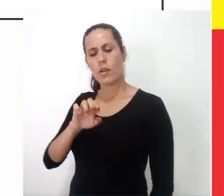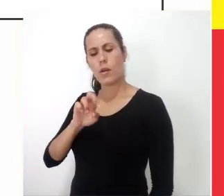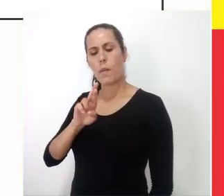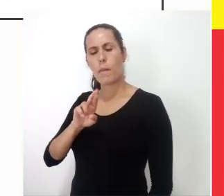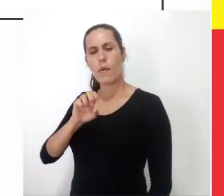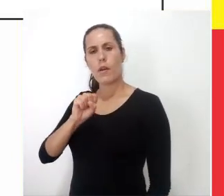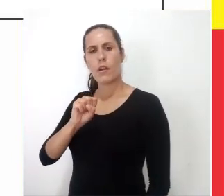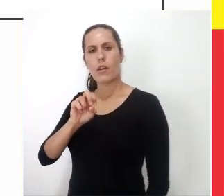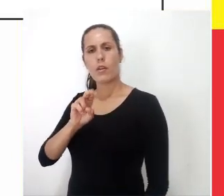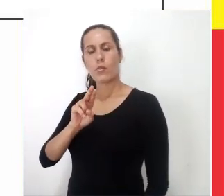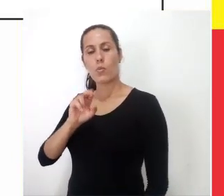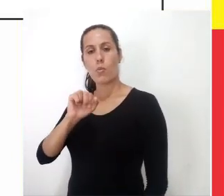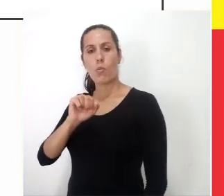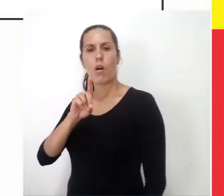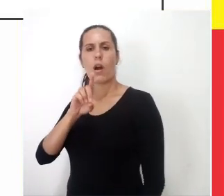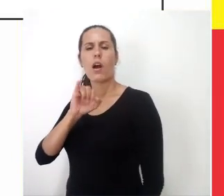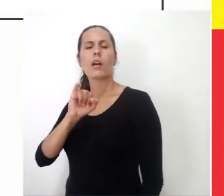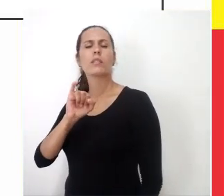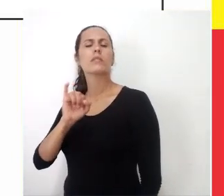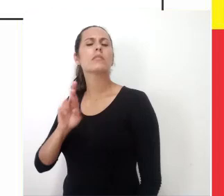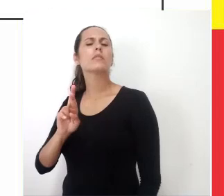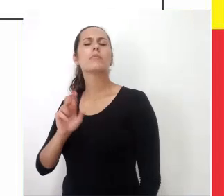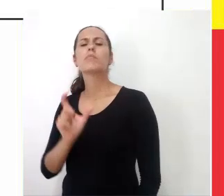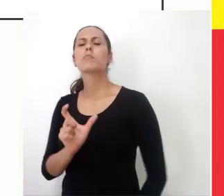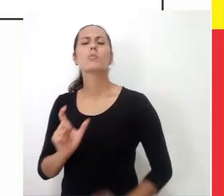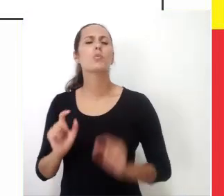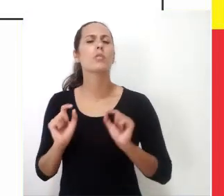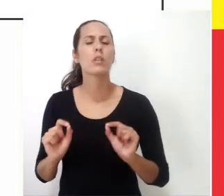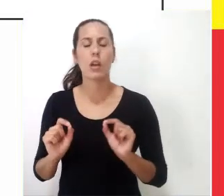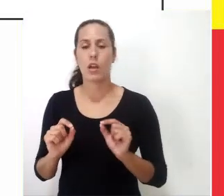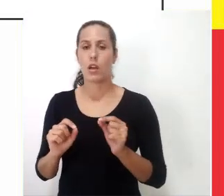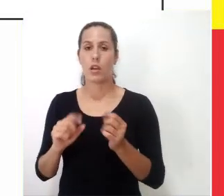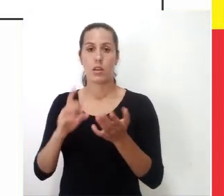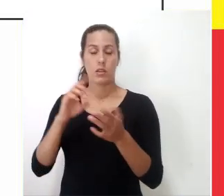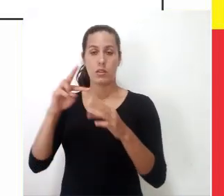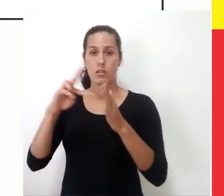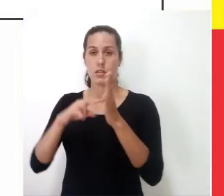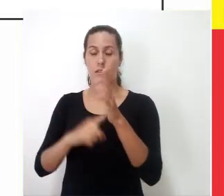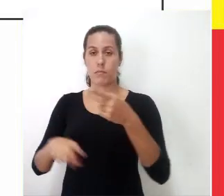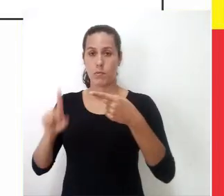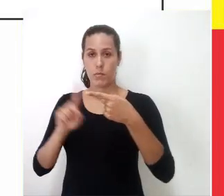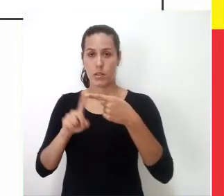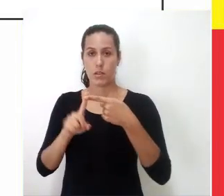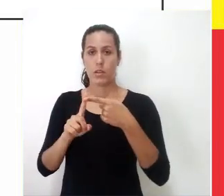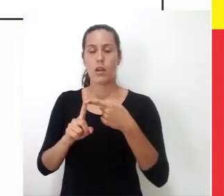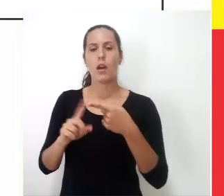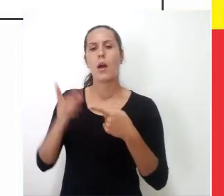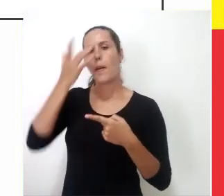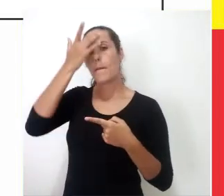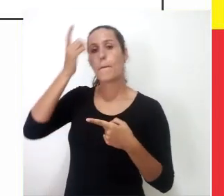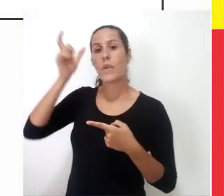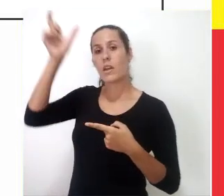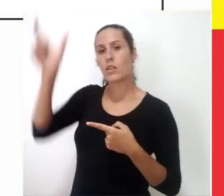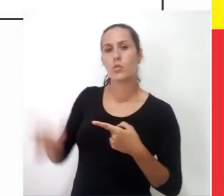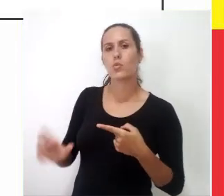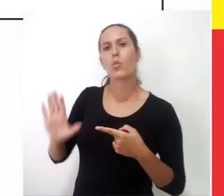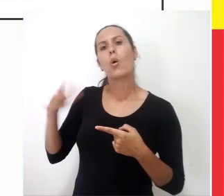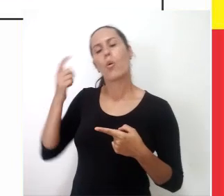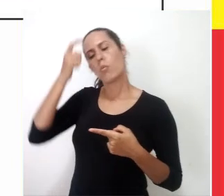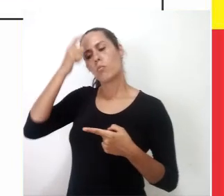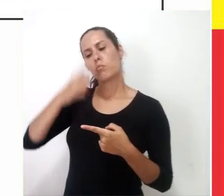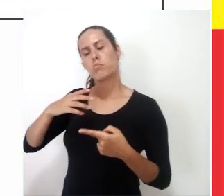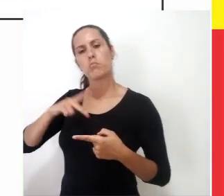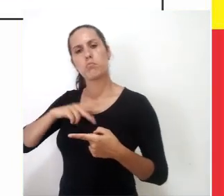O que é persuadir? Nós temos aqui, primeira definição, levar alguém ou a si